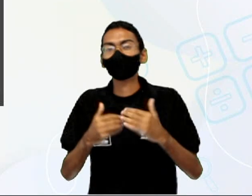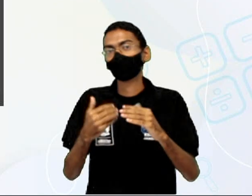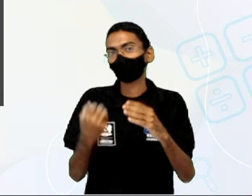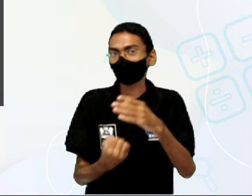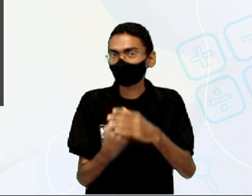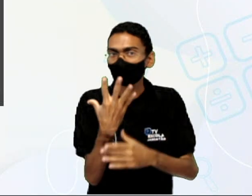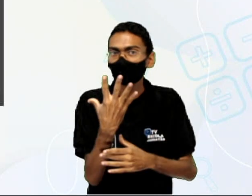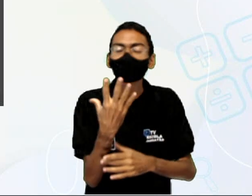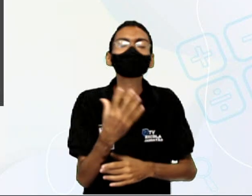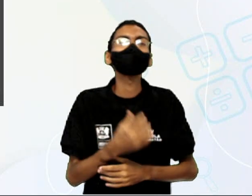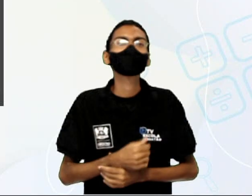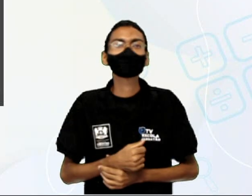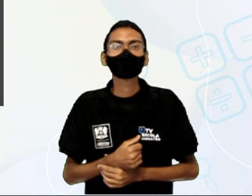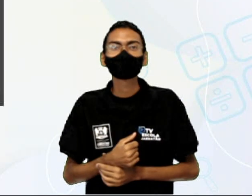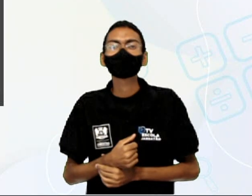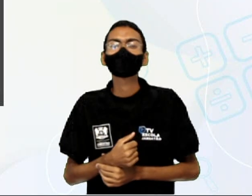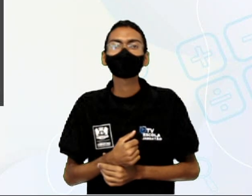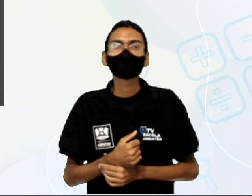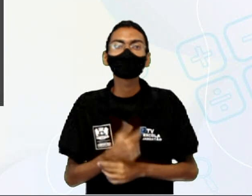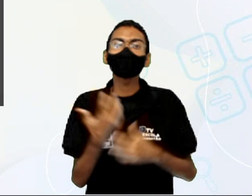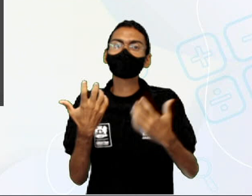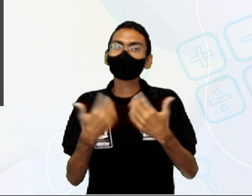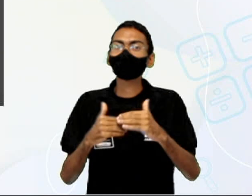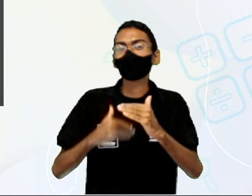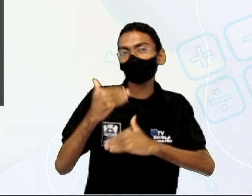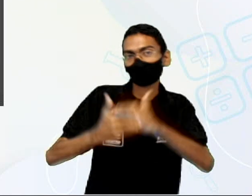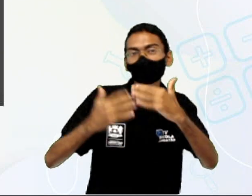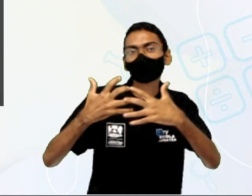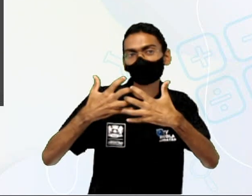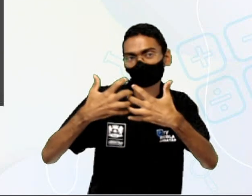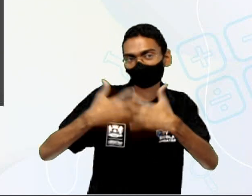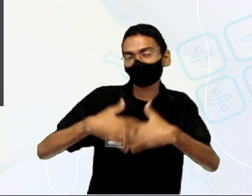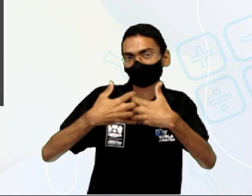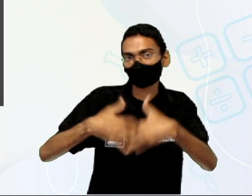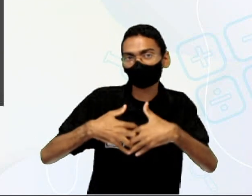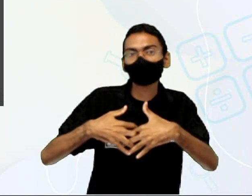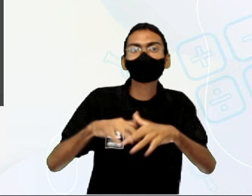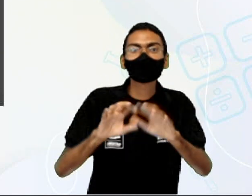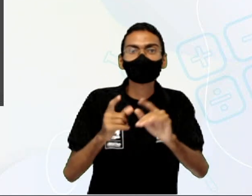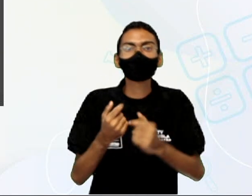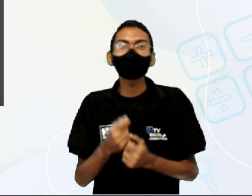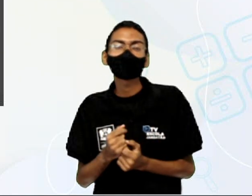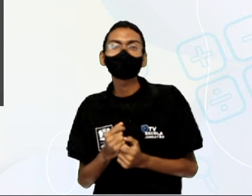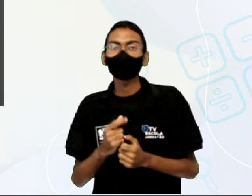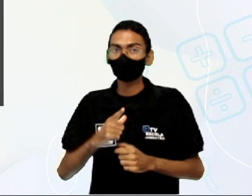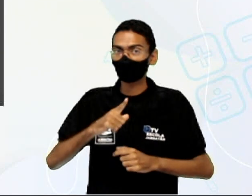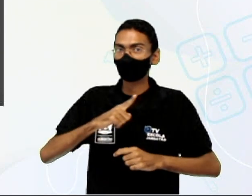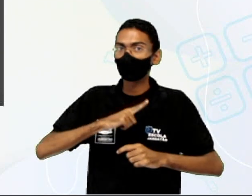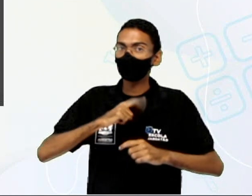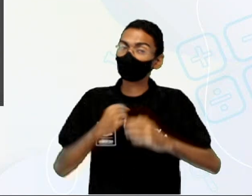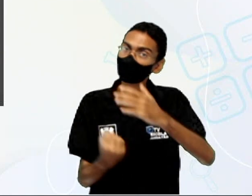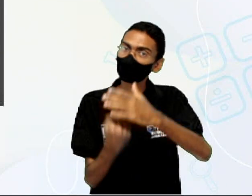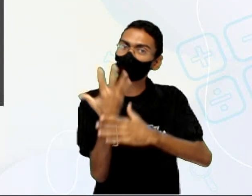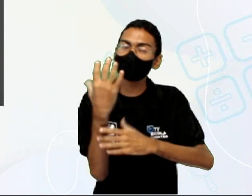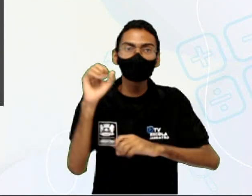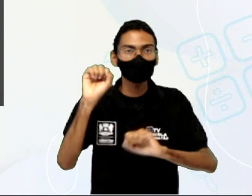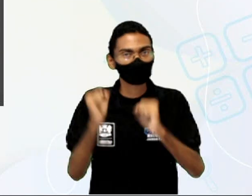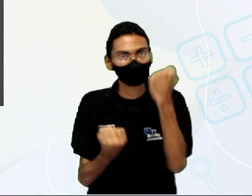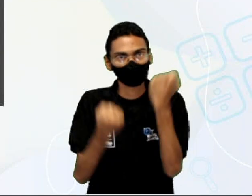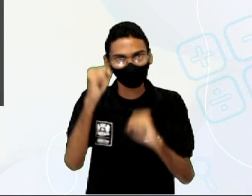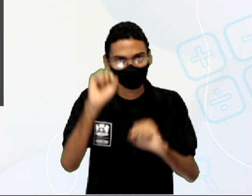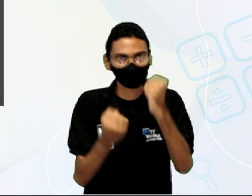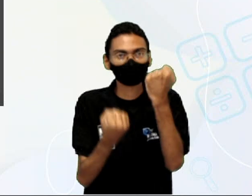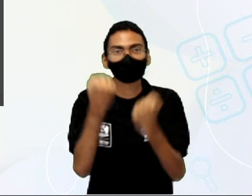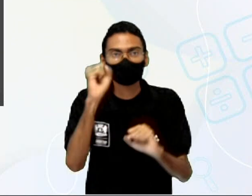Com o desenvolvimento da maquinofatura, se estabeleceu a Revolução Industrial, que ficou marcada pelo desenvolvimento